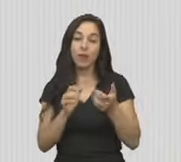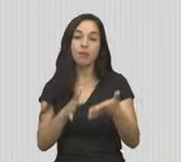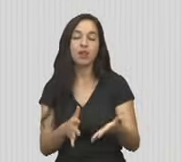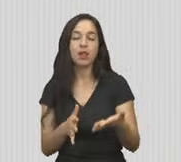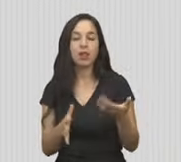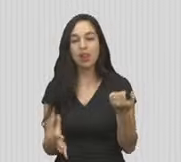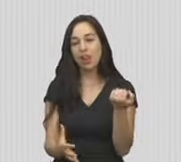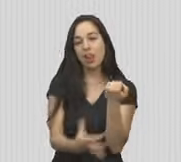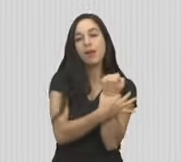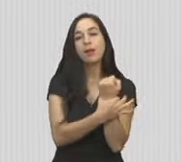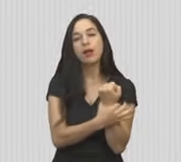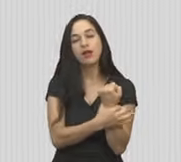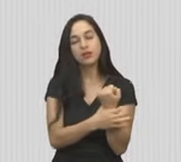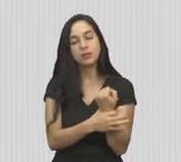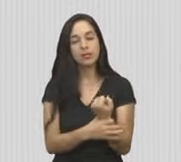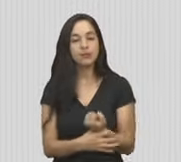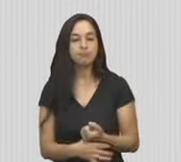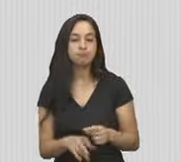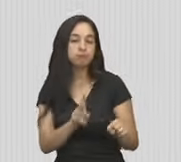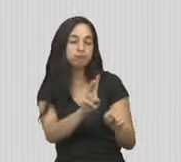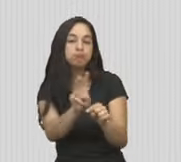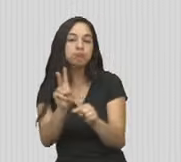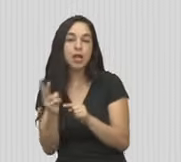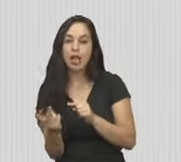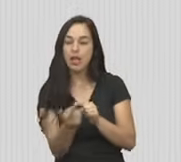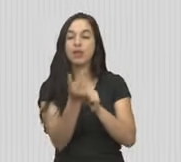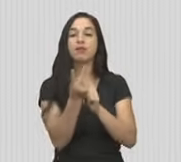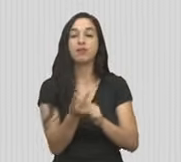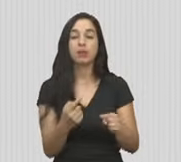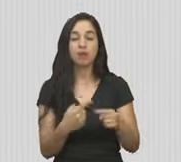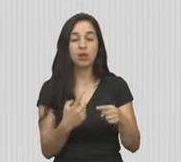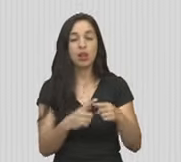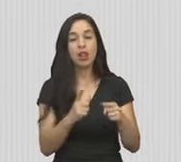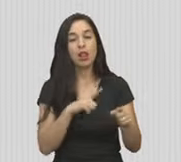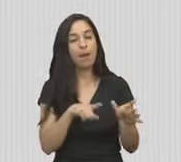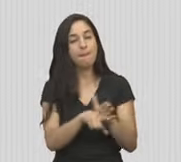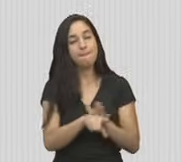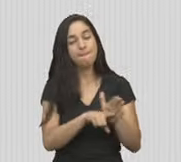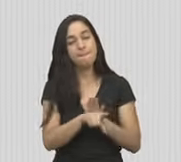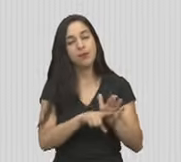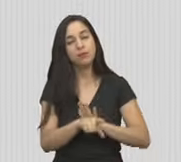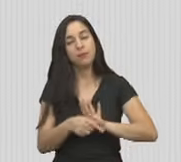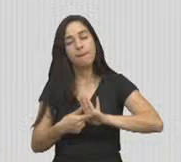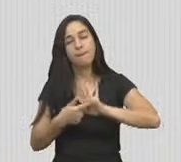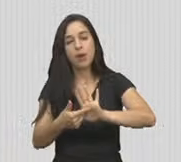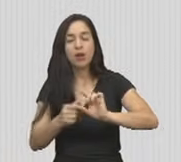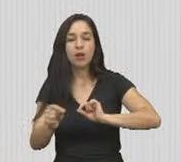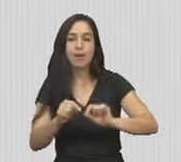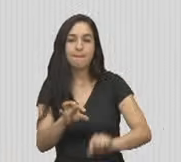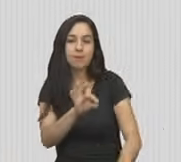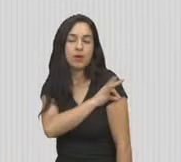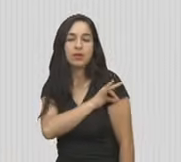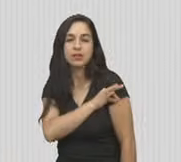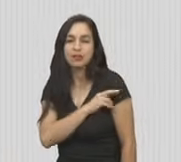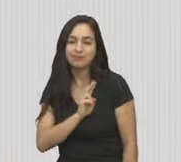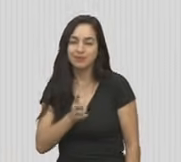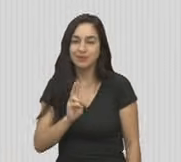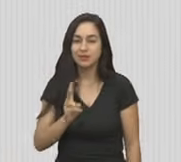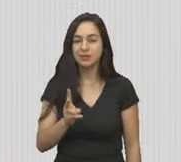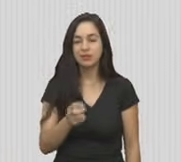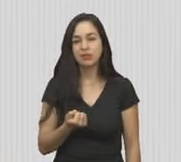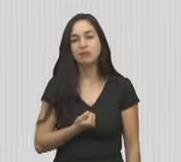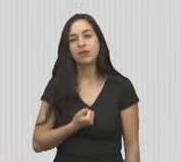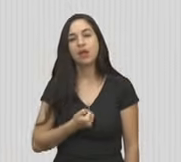defensivo, porque existe uma estatística que mostra, né, que os policiais, eles acabam sendo vitimados ou